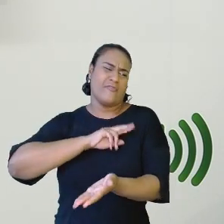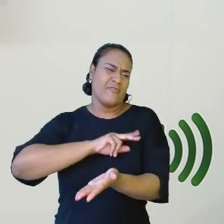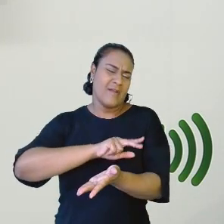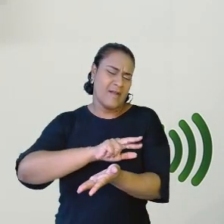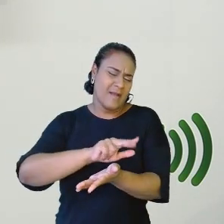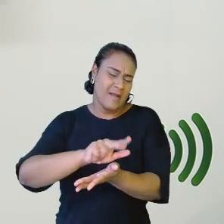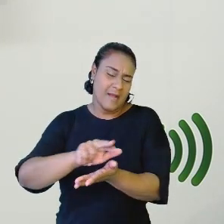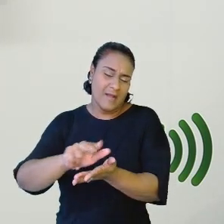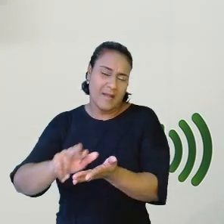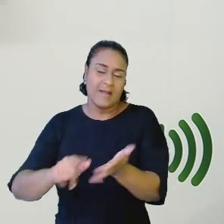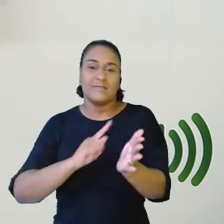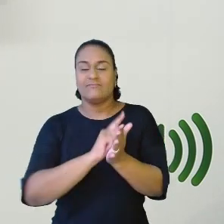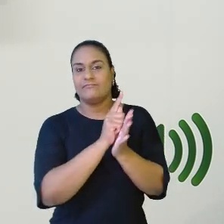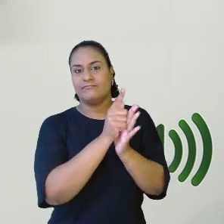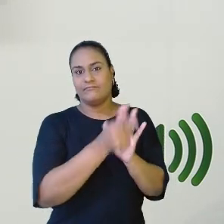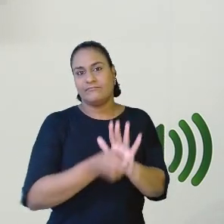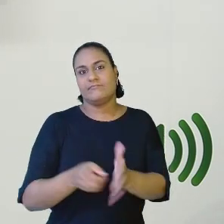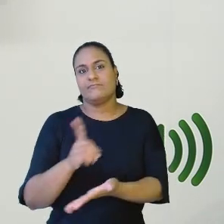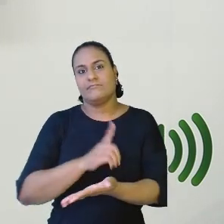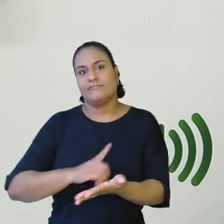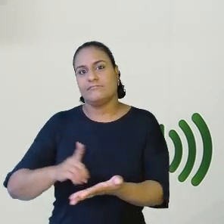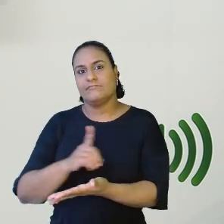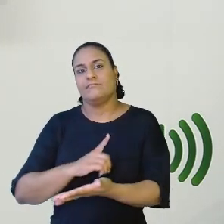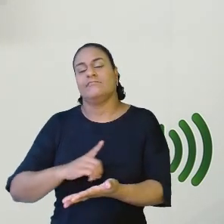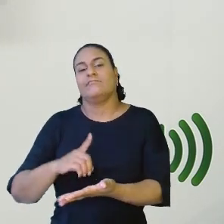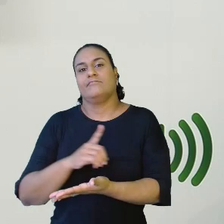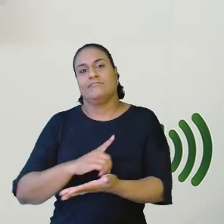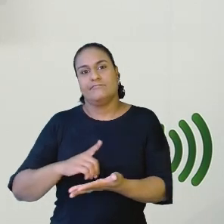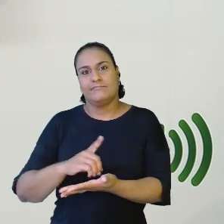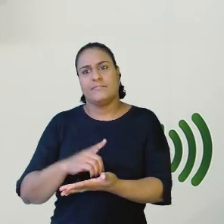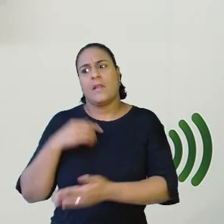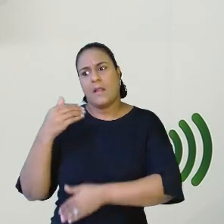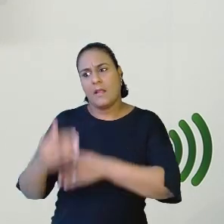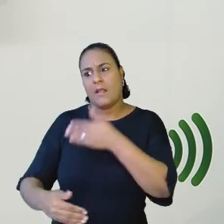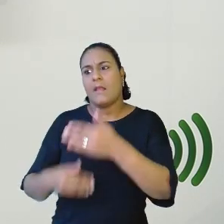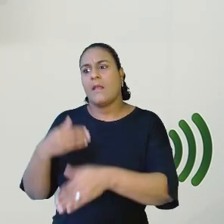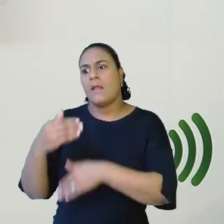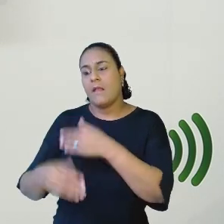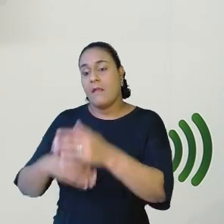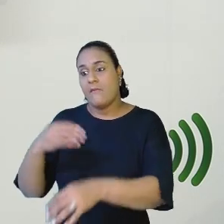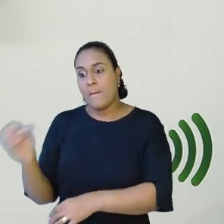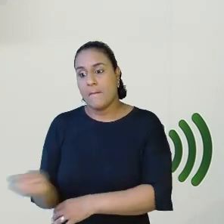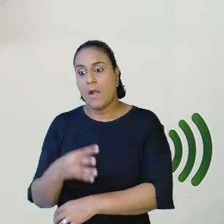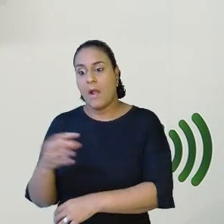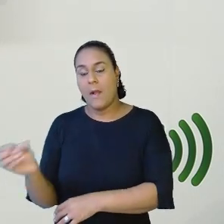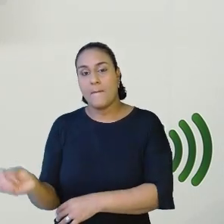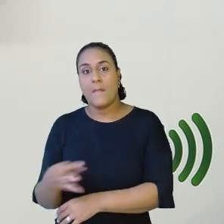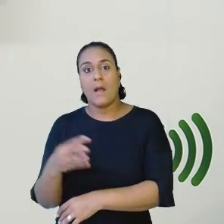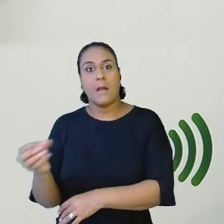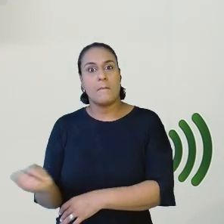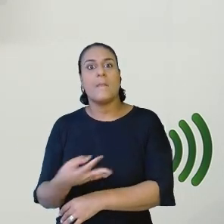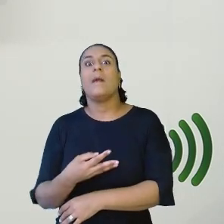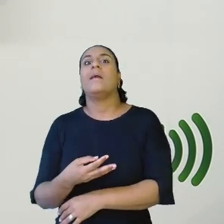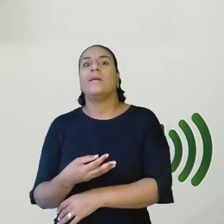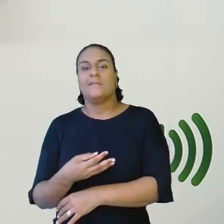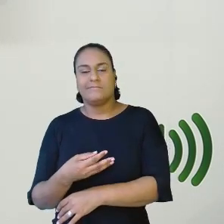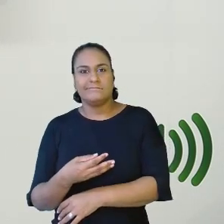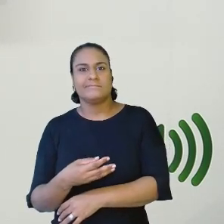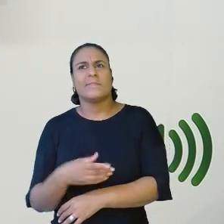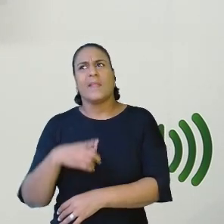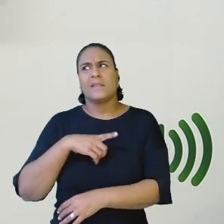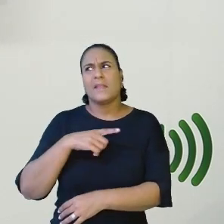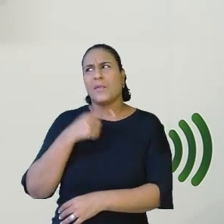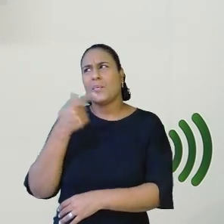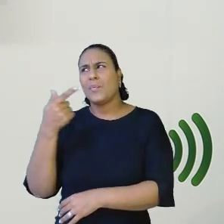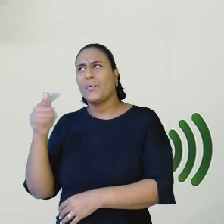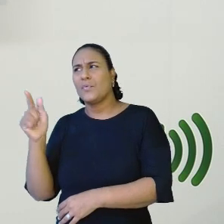gêneros digitais e a cada dia vão surgindo outras modalidades, outras vão ficando mais esquecidas, vão sendo